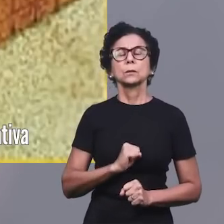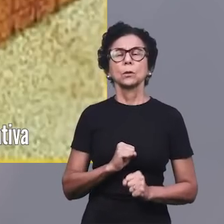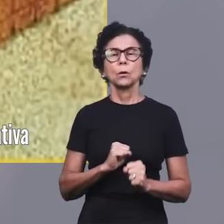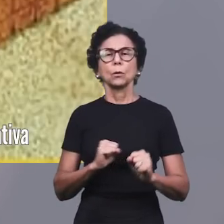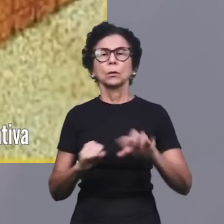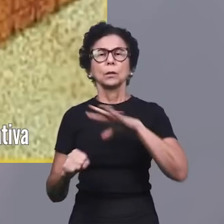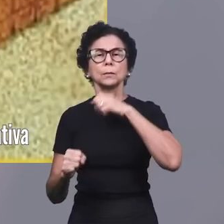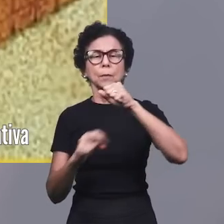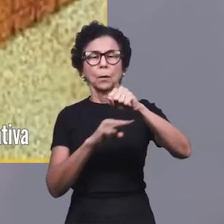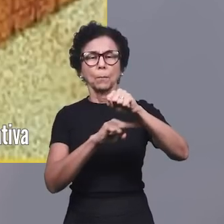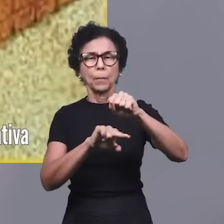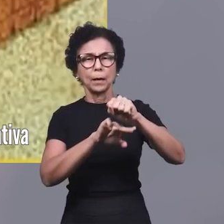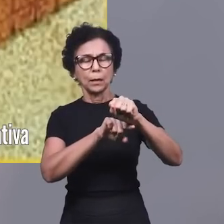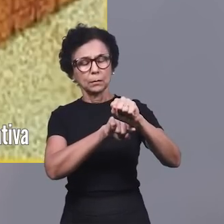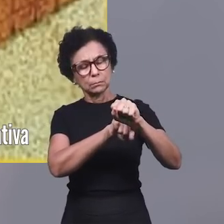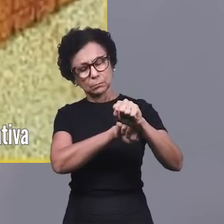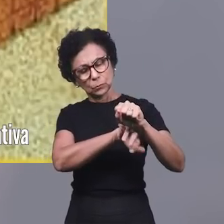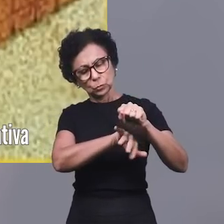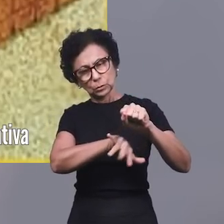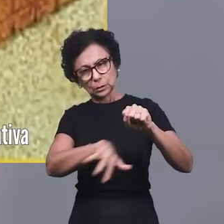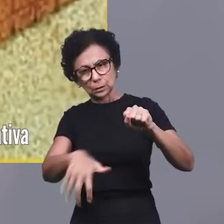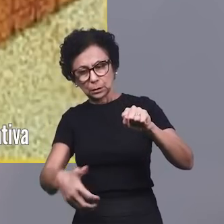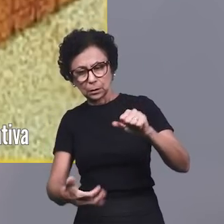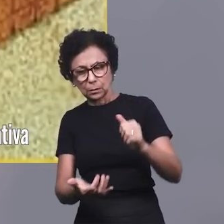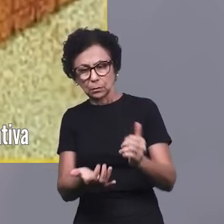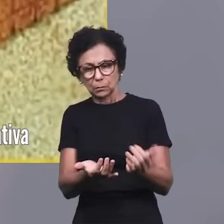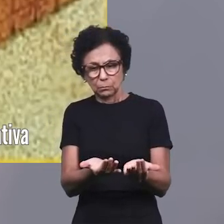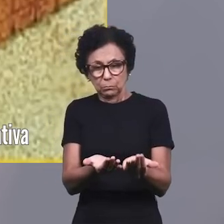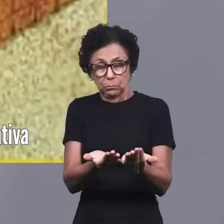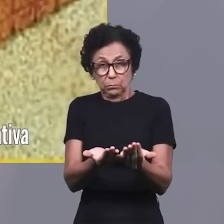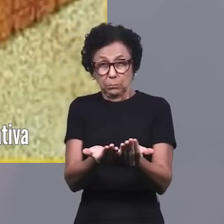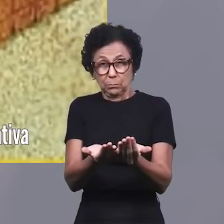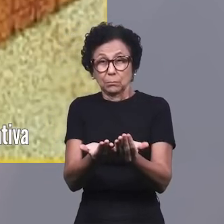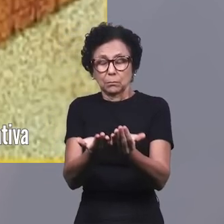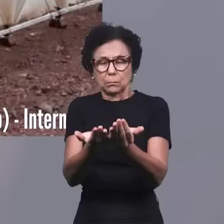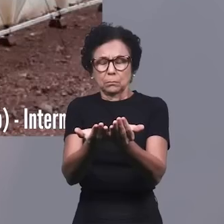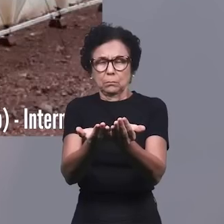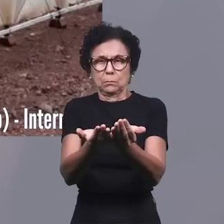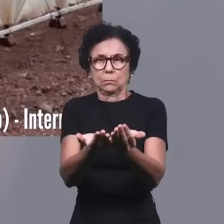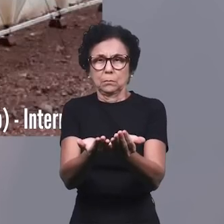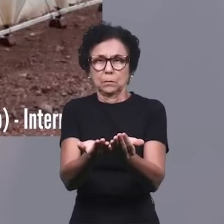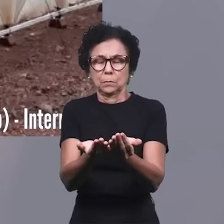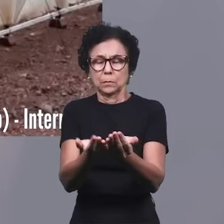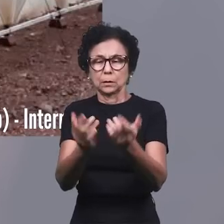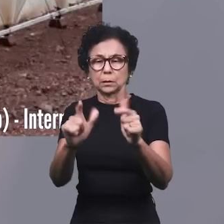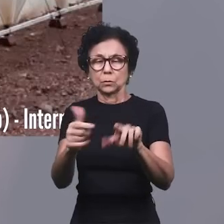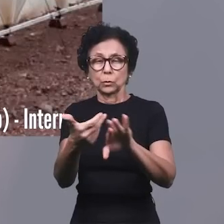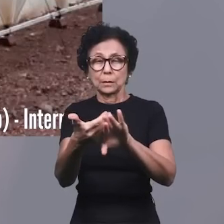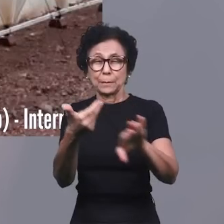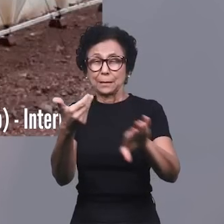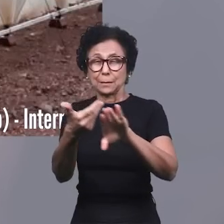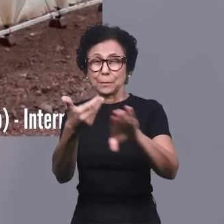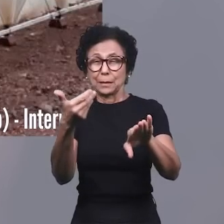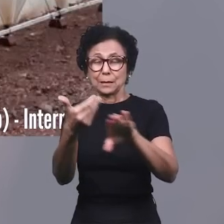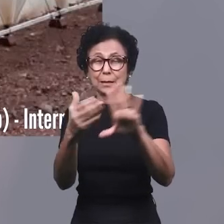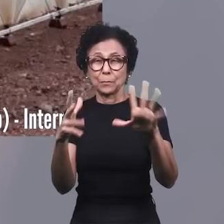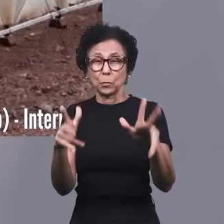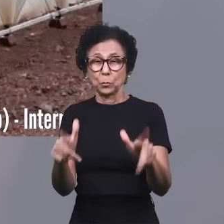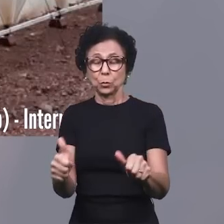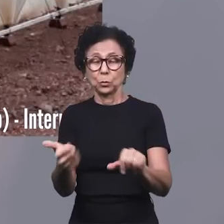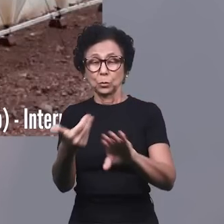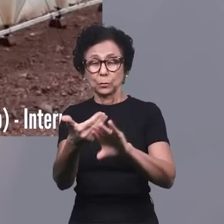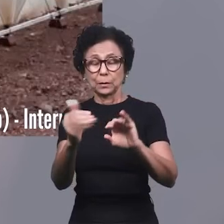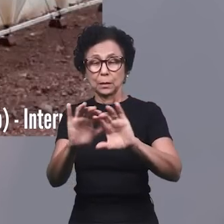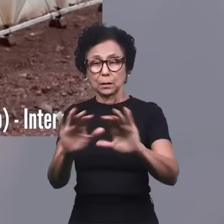ao Senhor, lá, né, no Santo dos Santos, no interior já da tenda da congregação, aí esse caminho ficou sendo